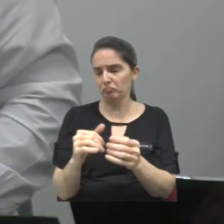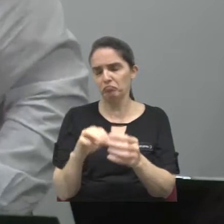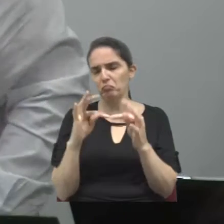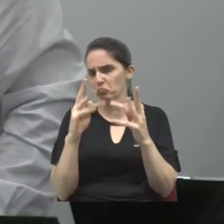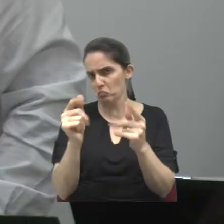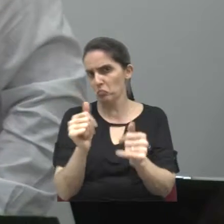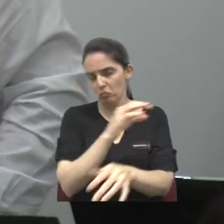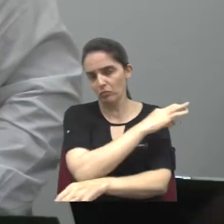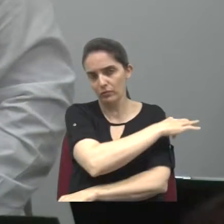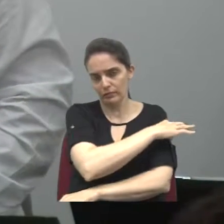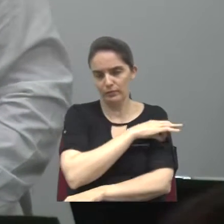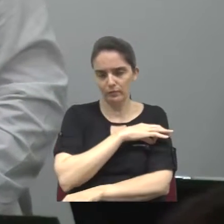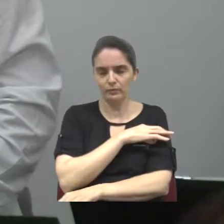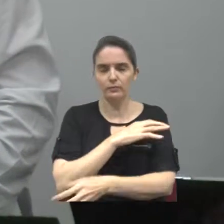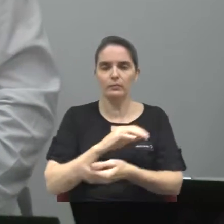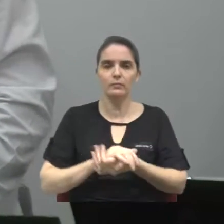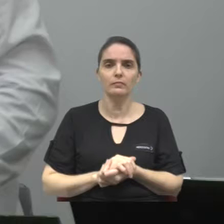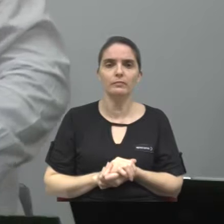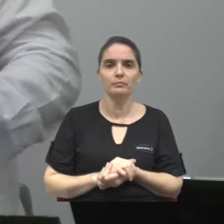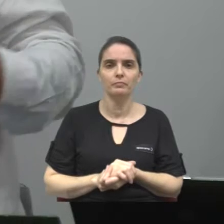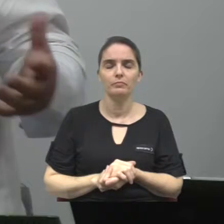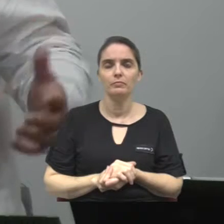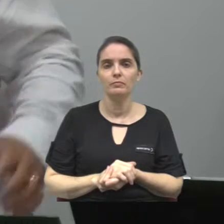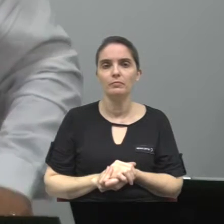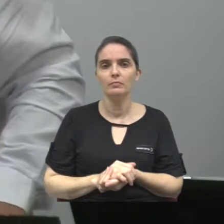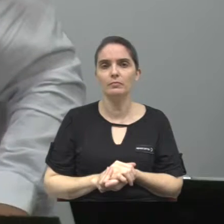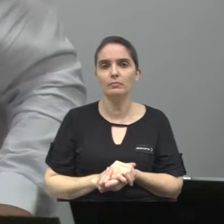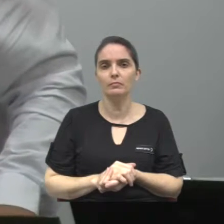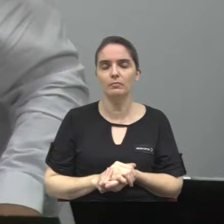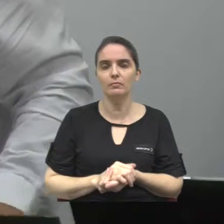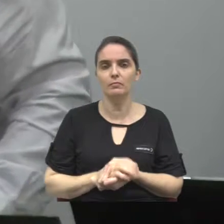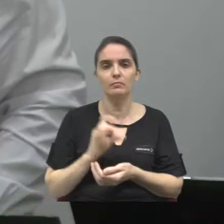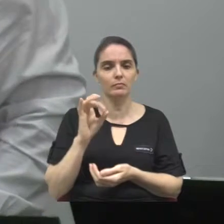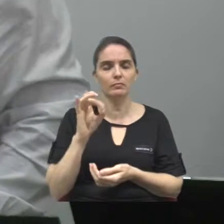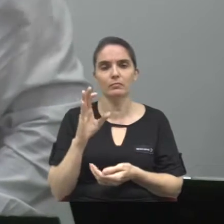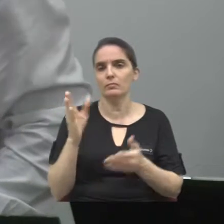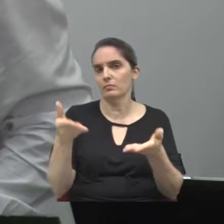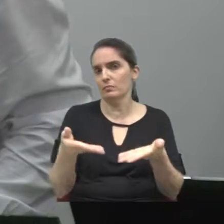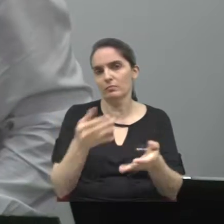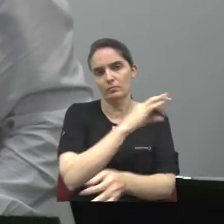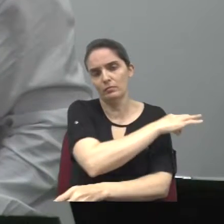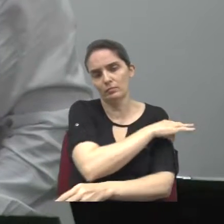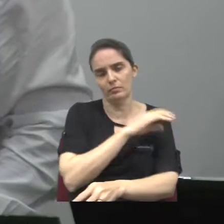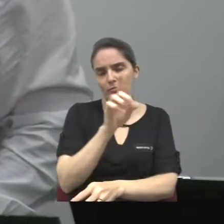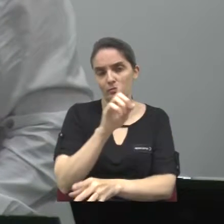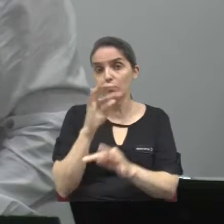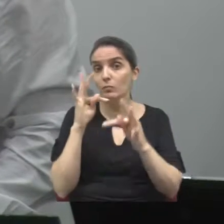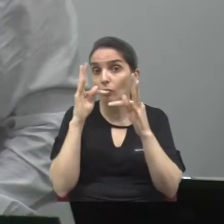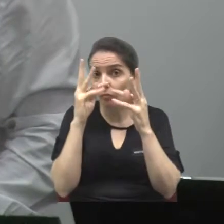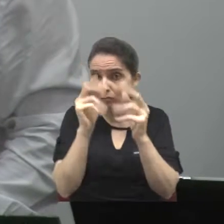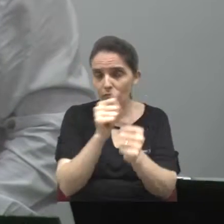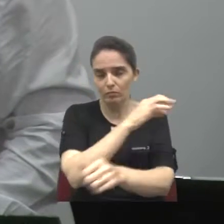o nosso prefeito ou o atual prefeito, eles